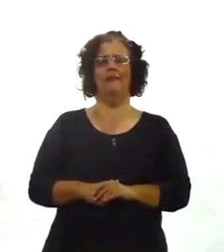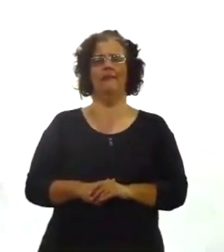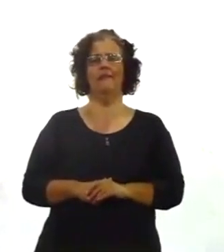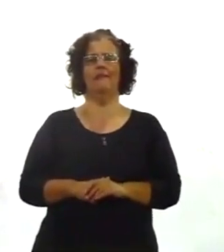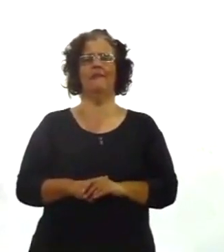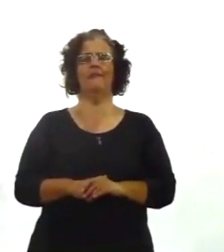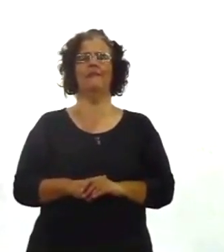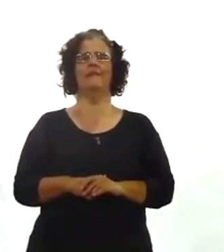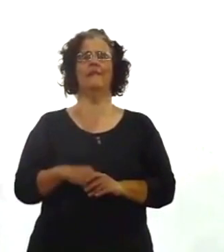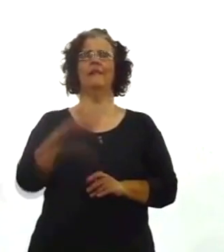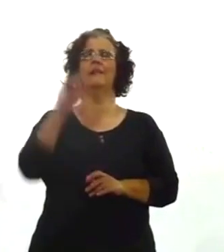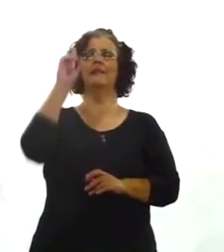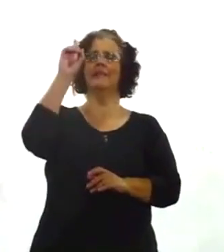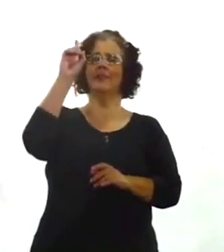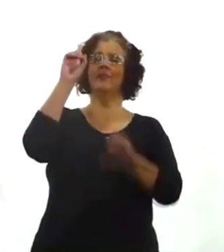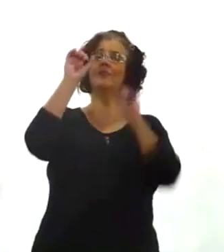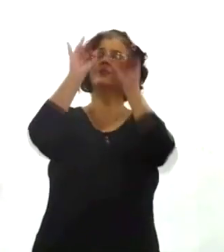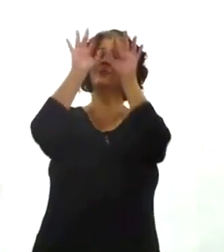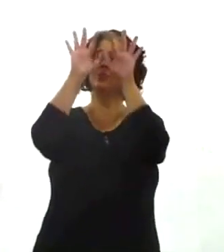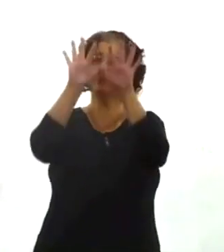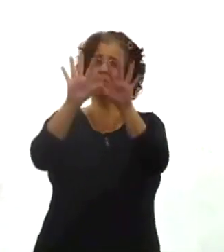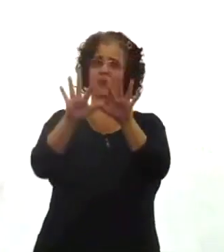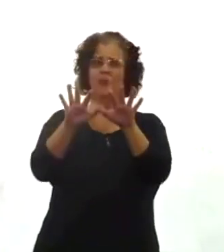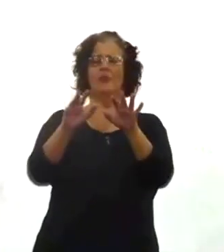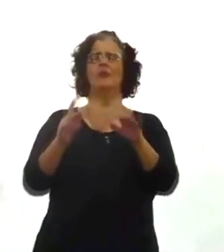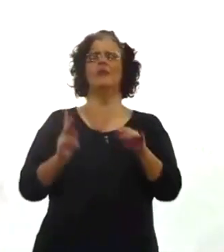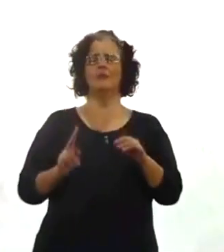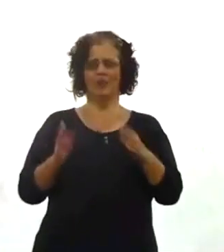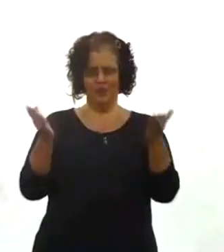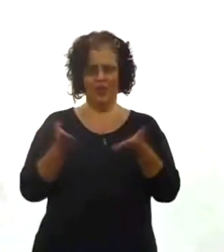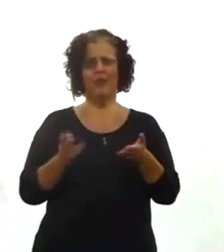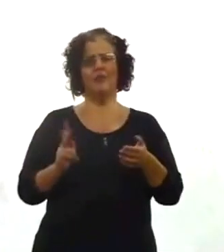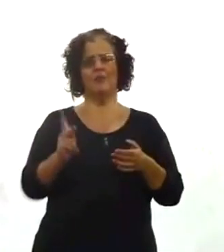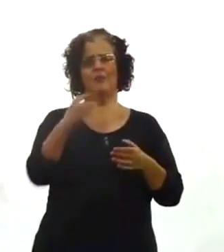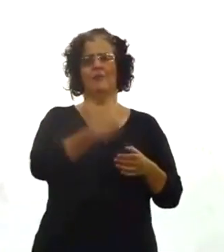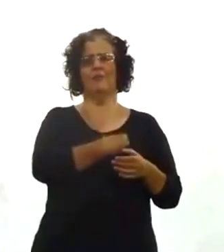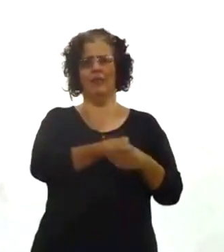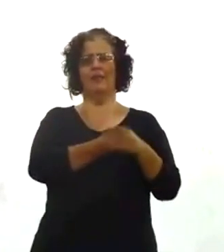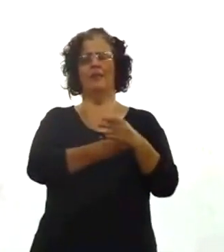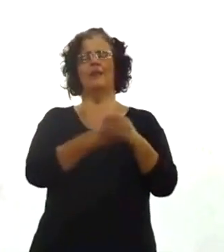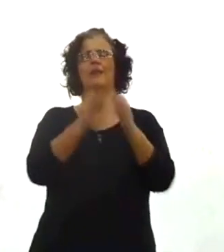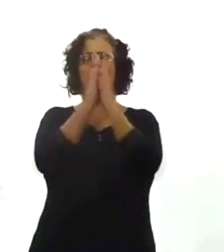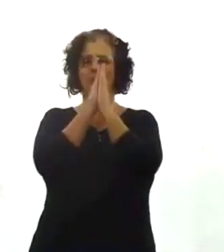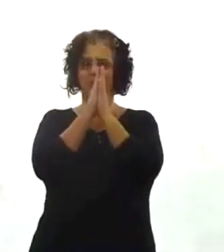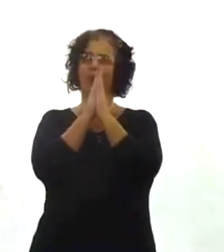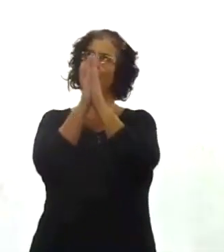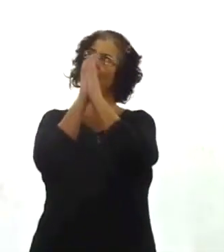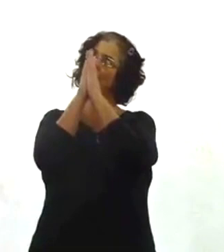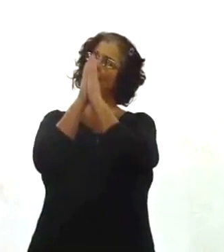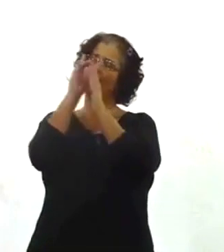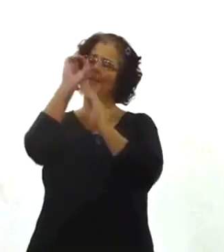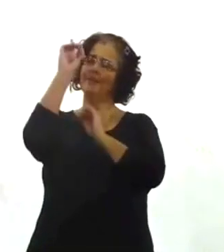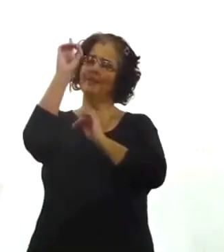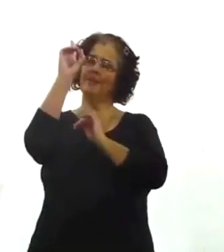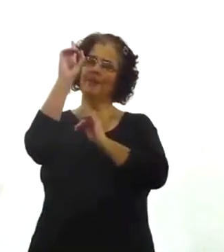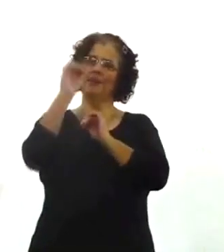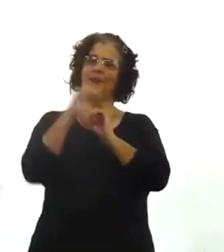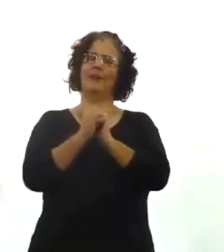Deus já tem abençoado a sua vida. E eu rogo a Deus, sinceramente, que Ele ainda o